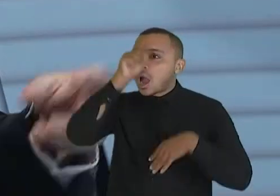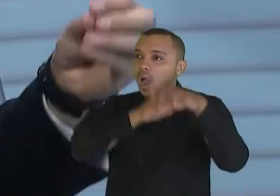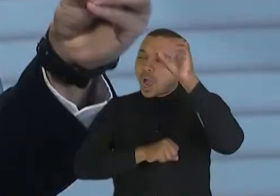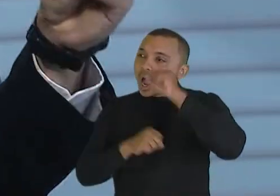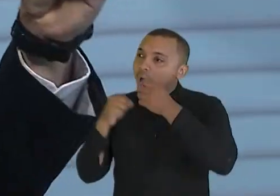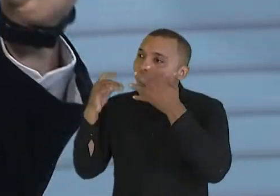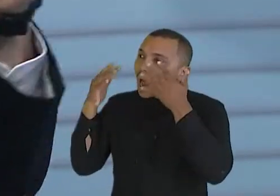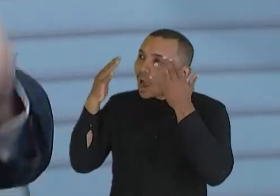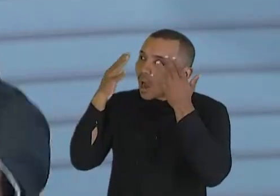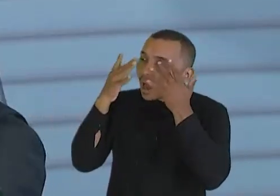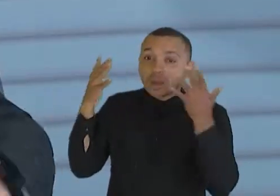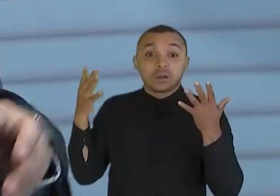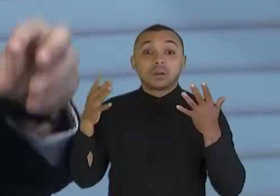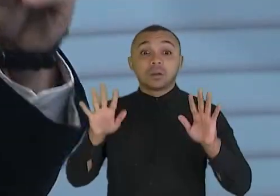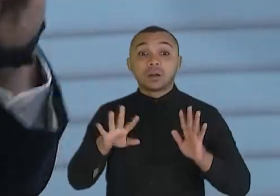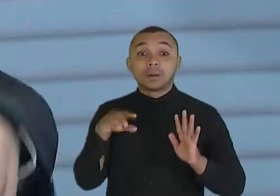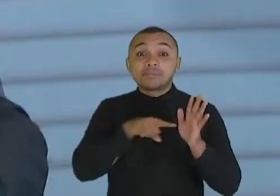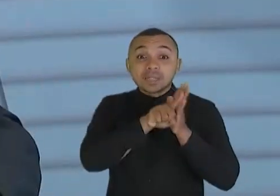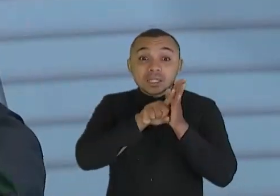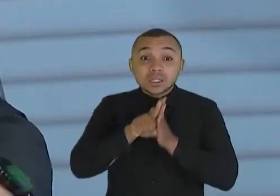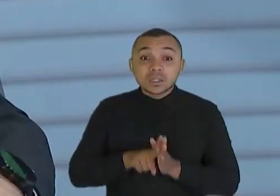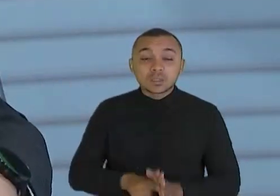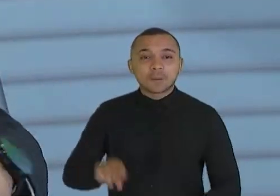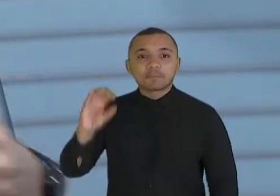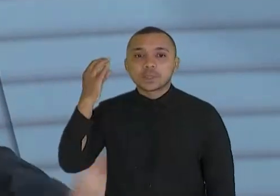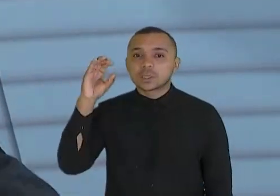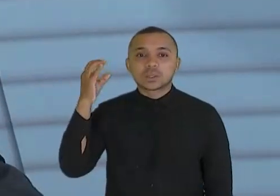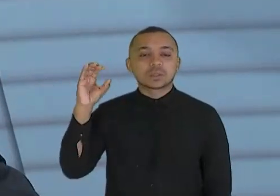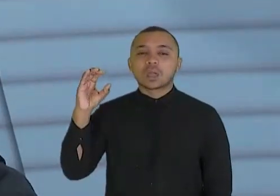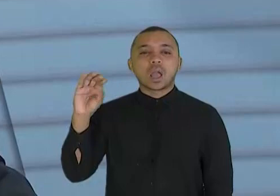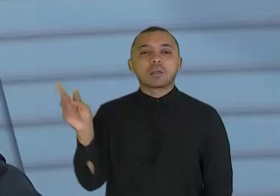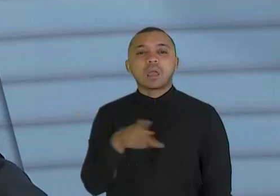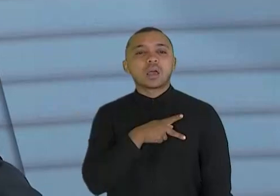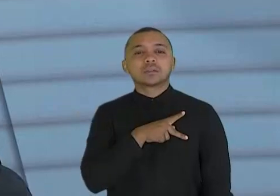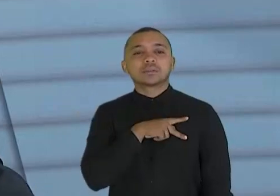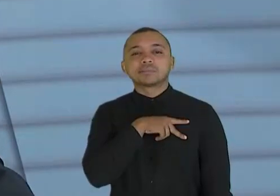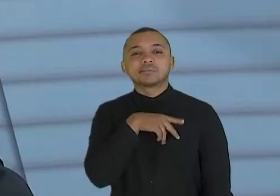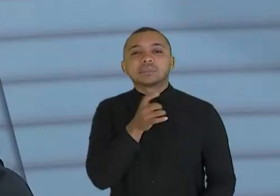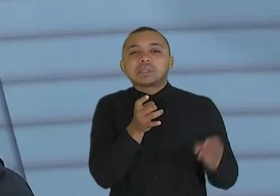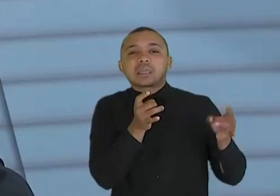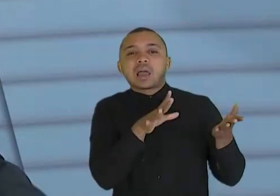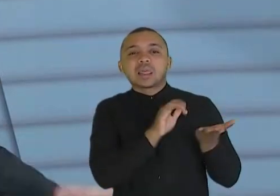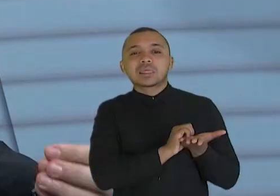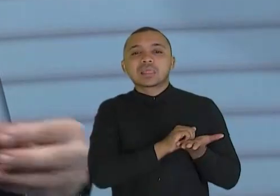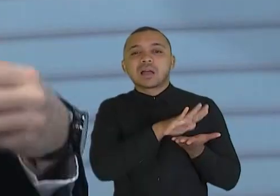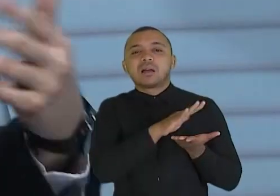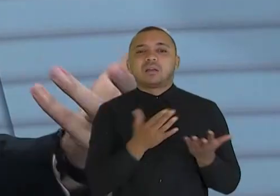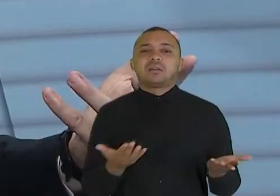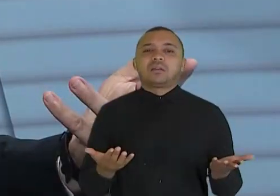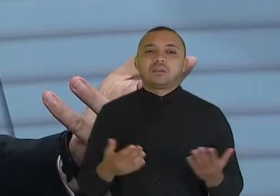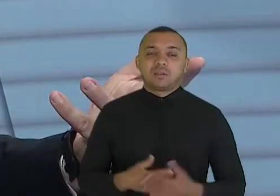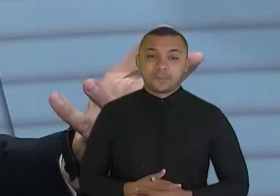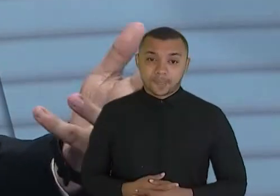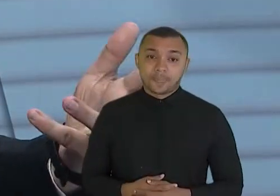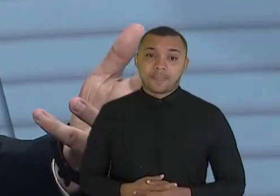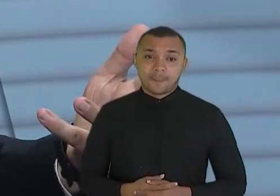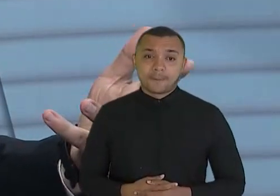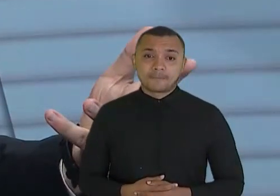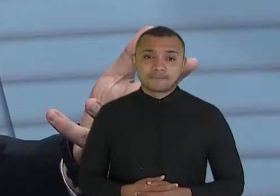verdade, a pesquisa, a ciência é relegada a segundo plano, é impressionante. E isso, nós estamos